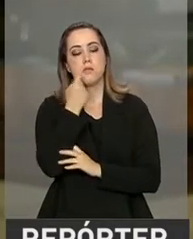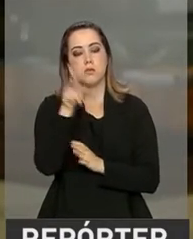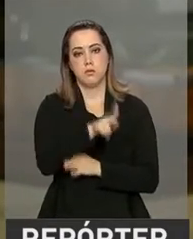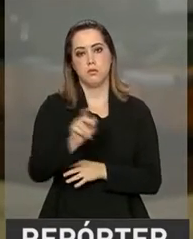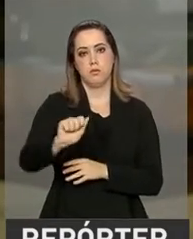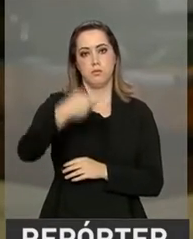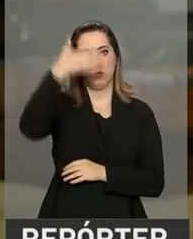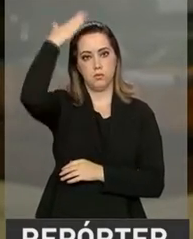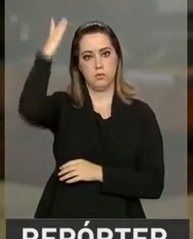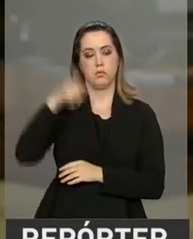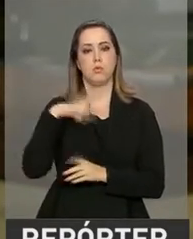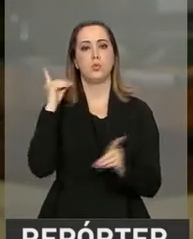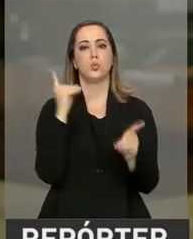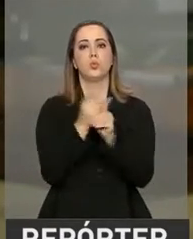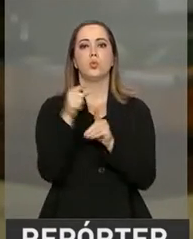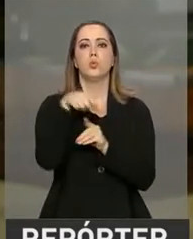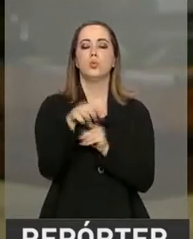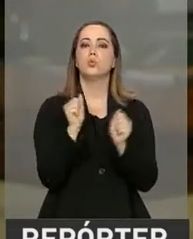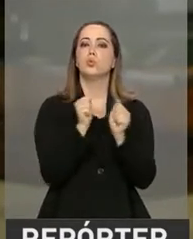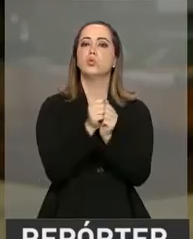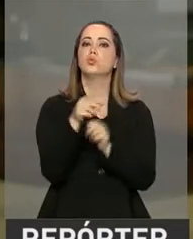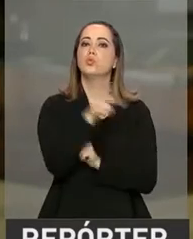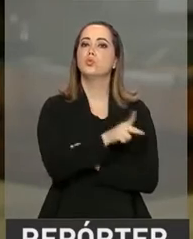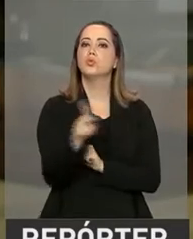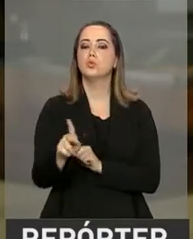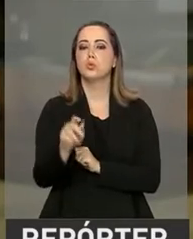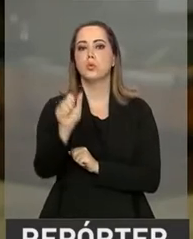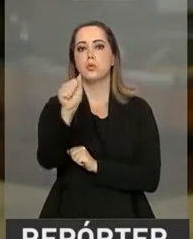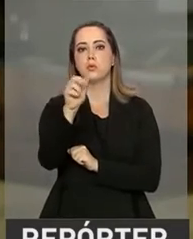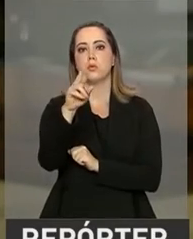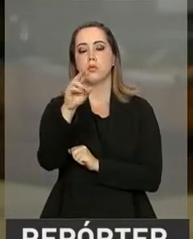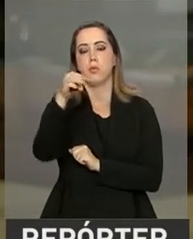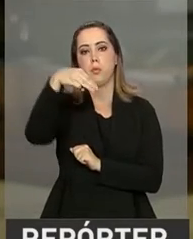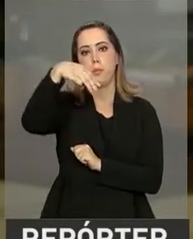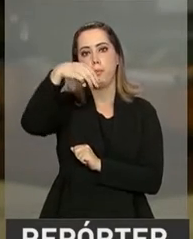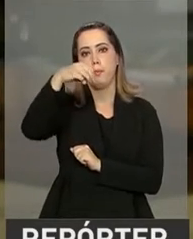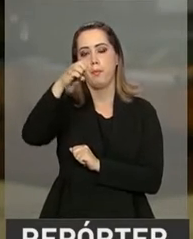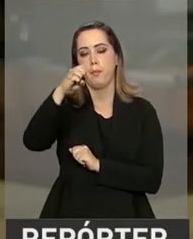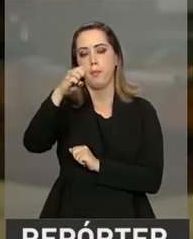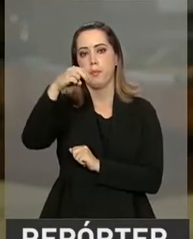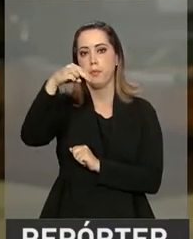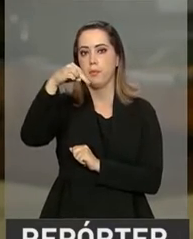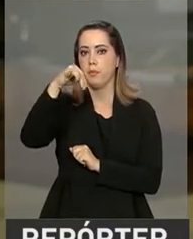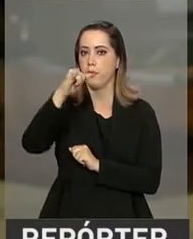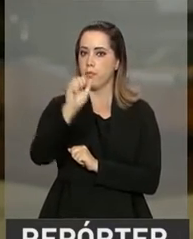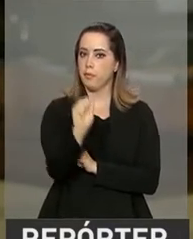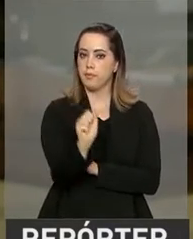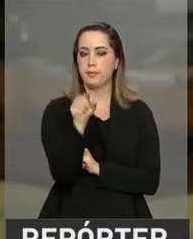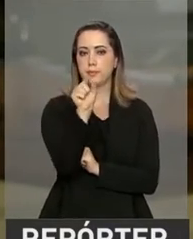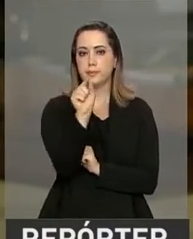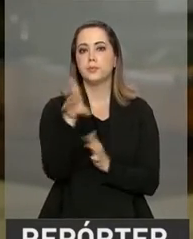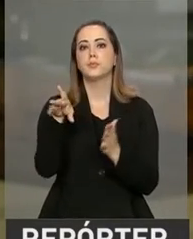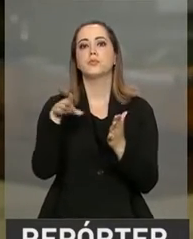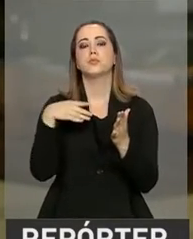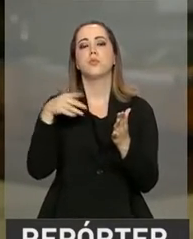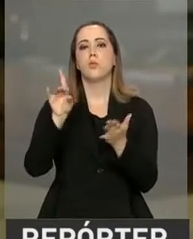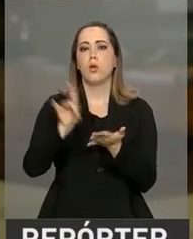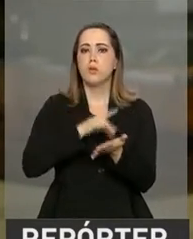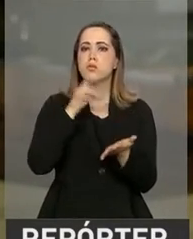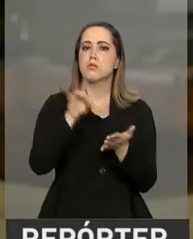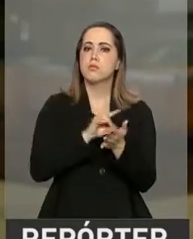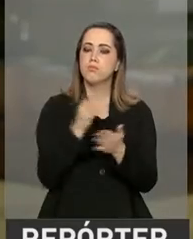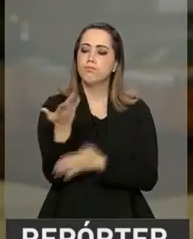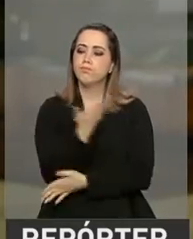recebeu o presidente da armênia país asiático serge ser gência foram assinados acordos de cooperação